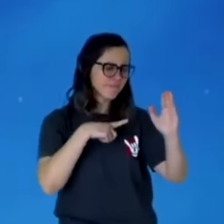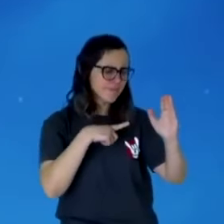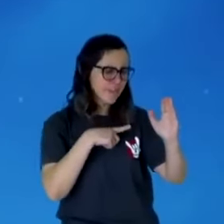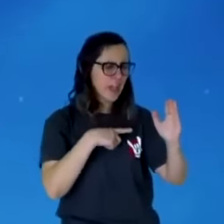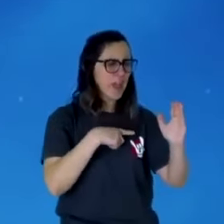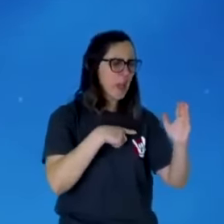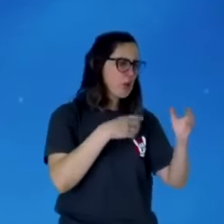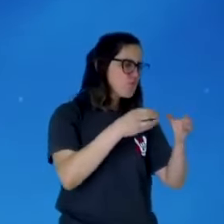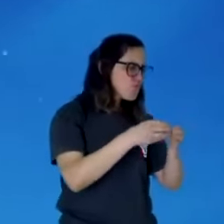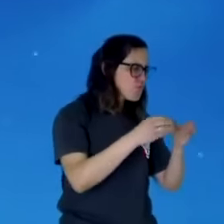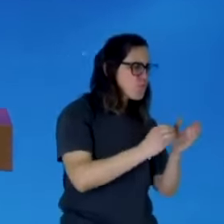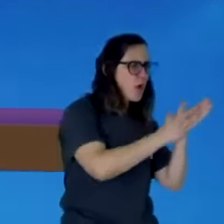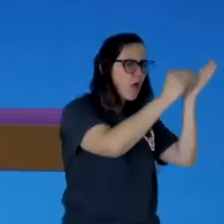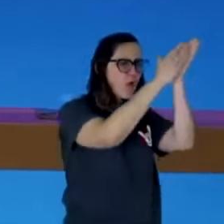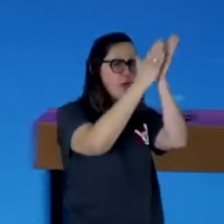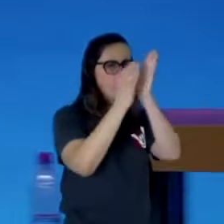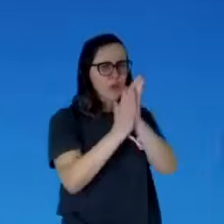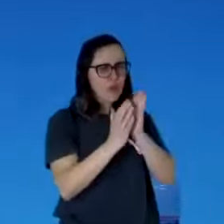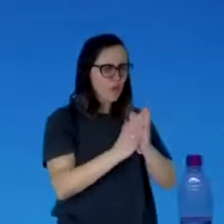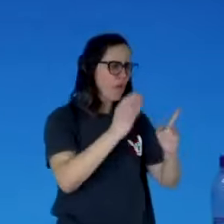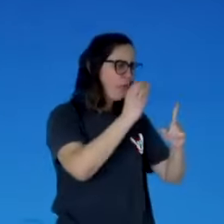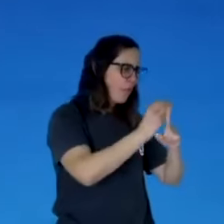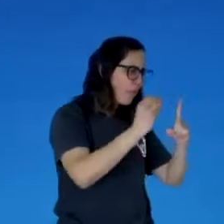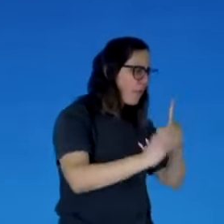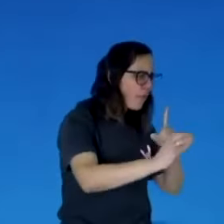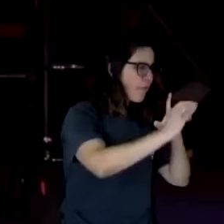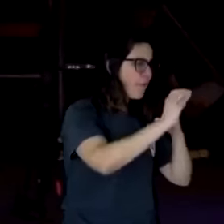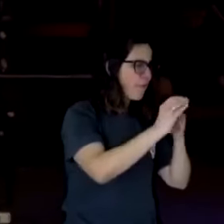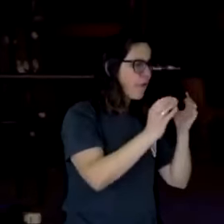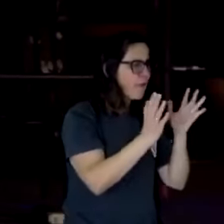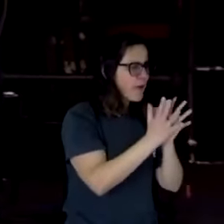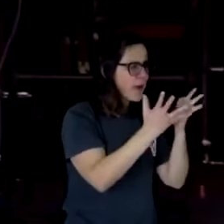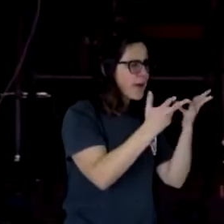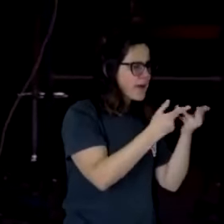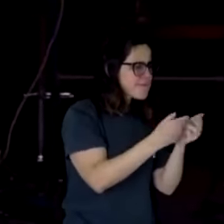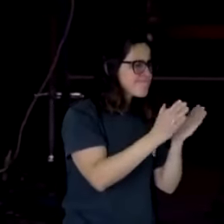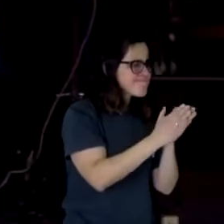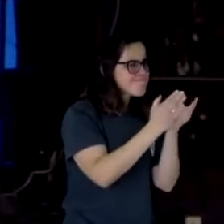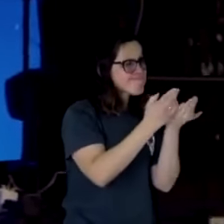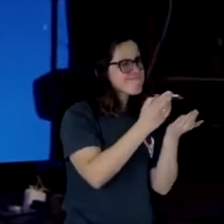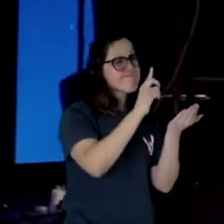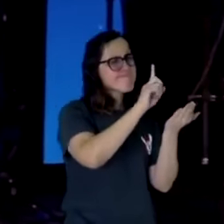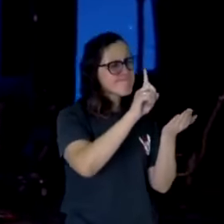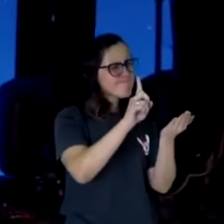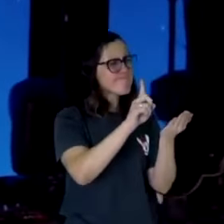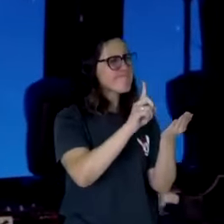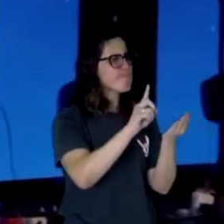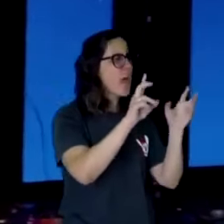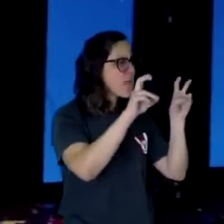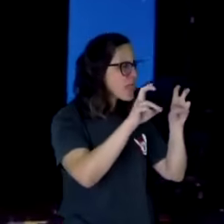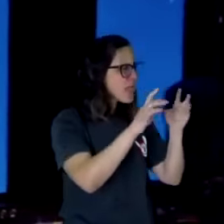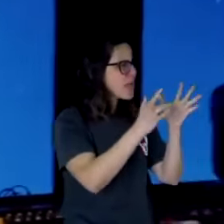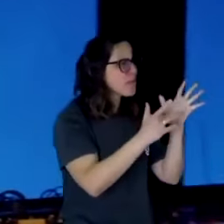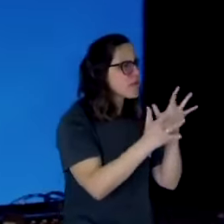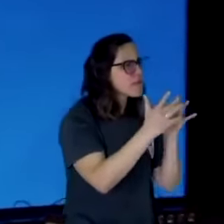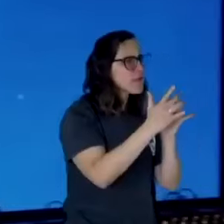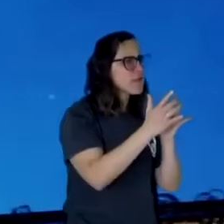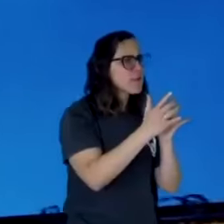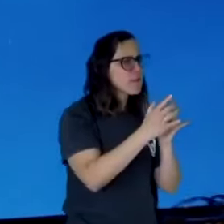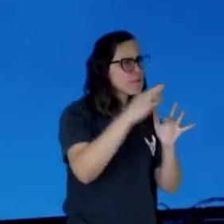bateria Foi um culto maravilhoso falaram sobre Jesus mas ele não viu nenhuma manifestação do